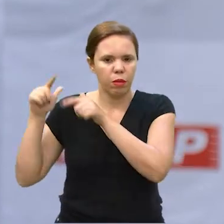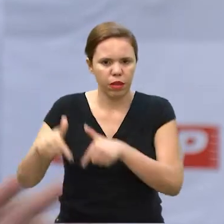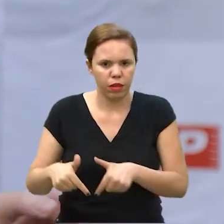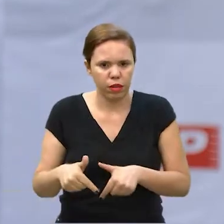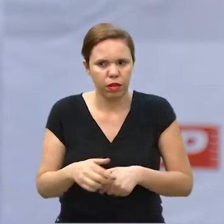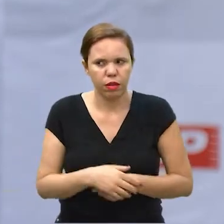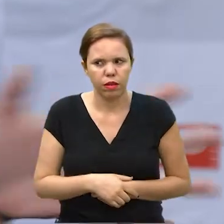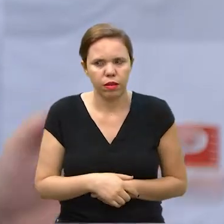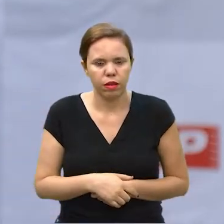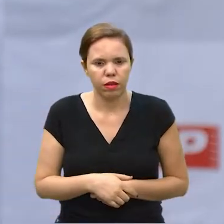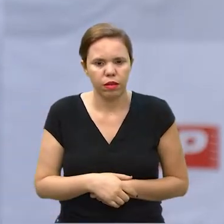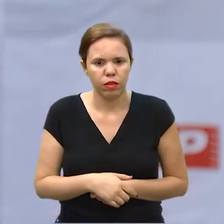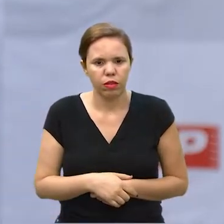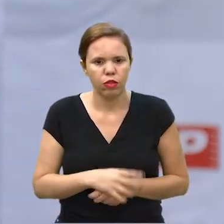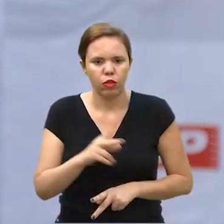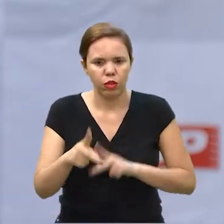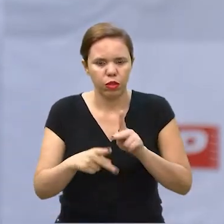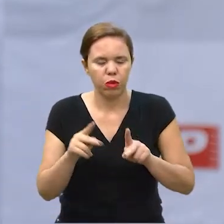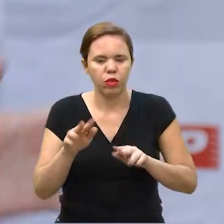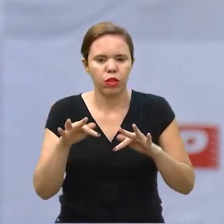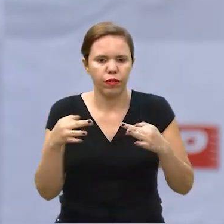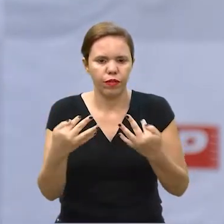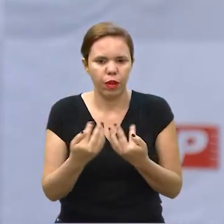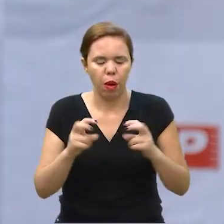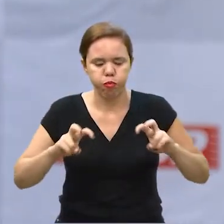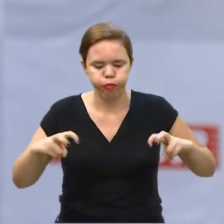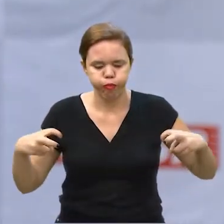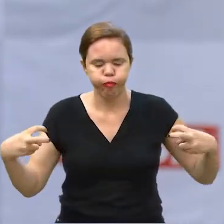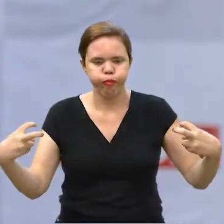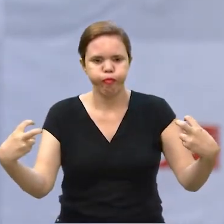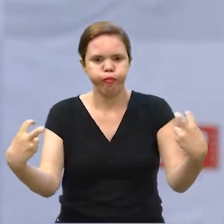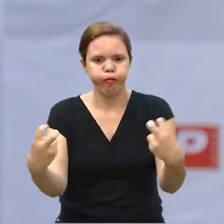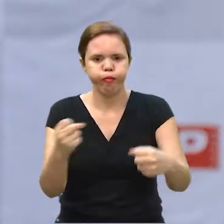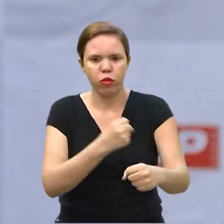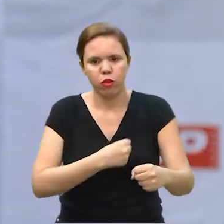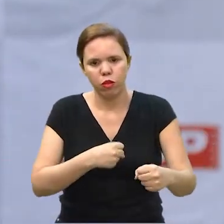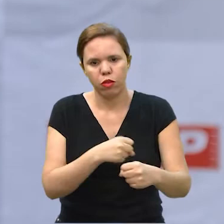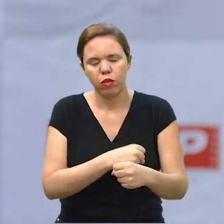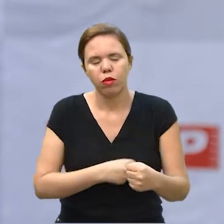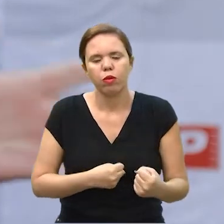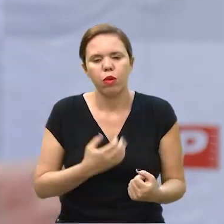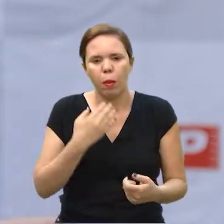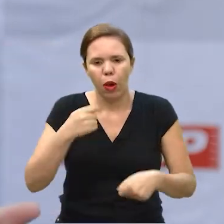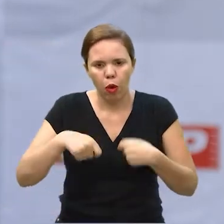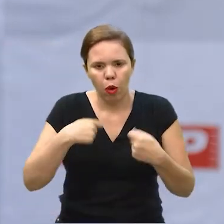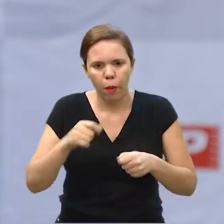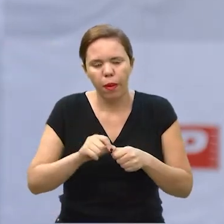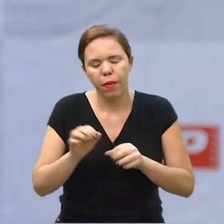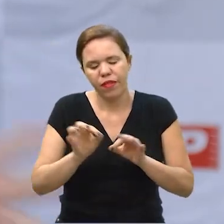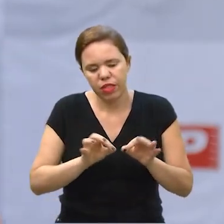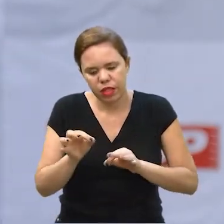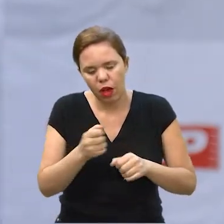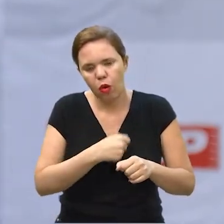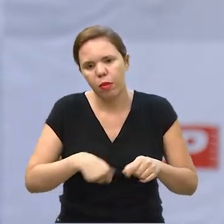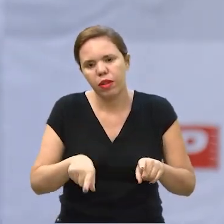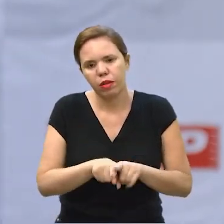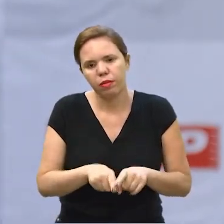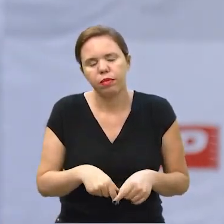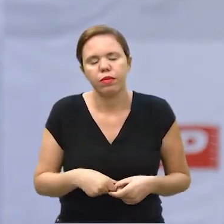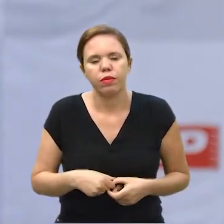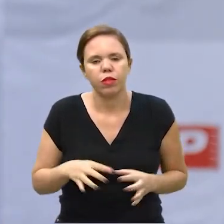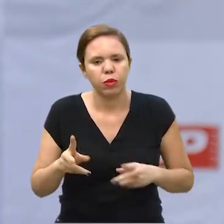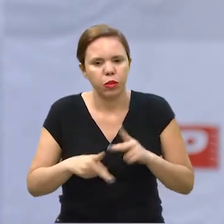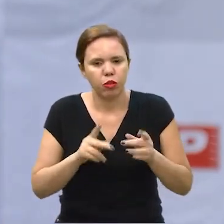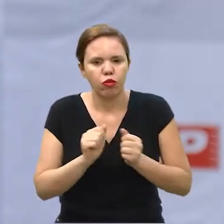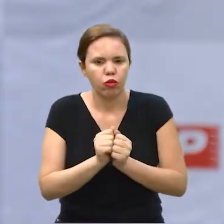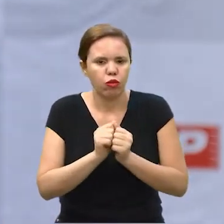é aquela de juntar todo mundo em volta da mesa da cozinha, fazer a comida, comer a comida, todo